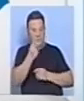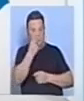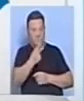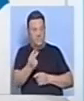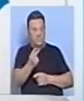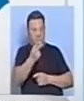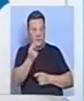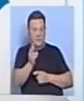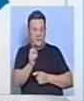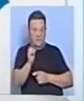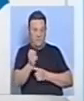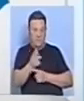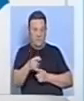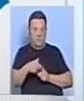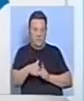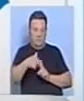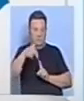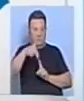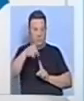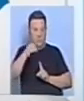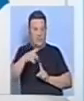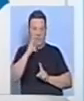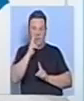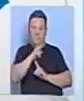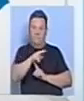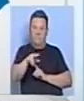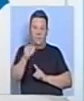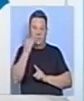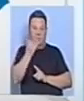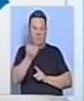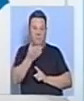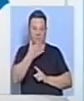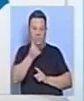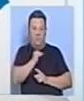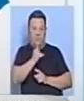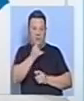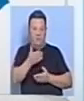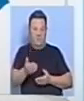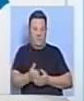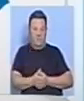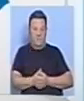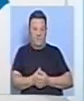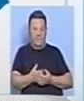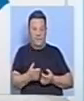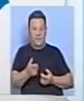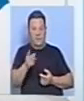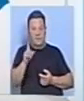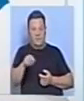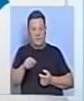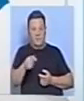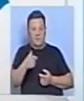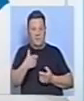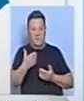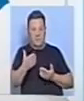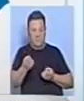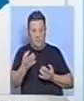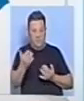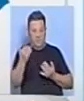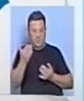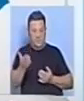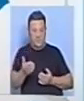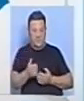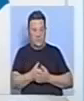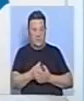faróis, subindo às alturas e vendo como é bonito este nosso Algarve. Também temos boas